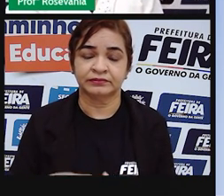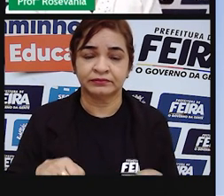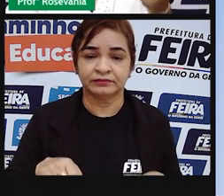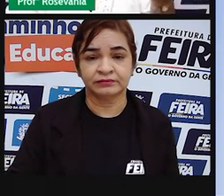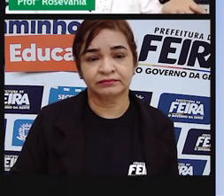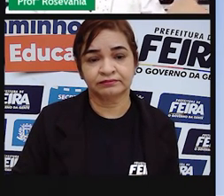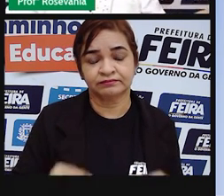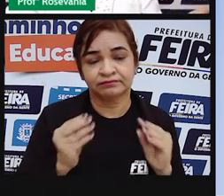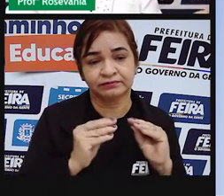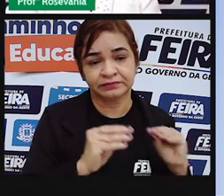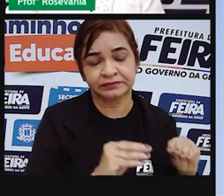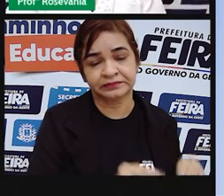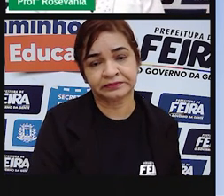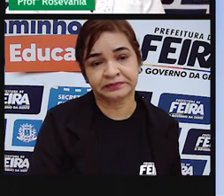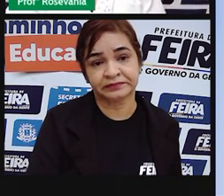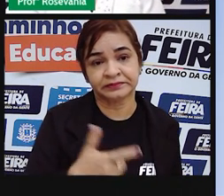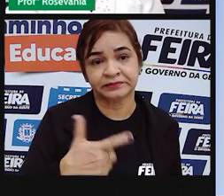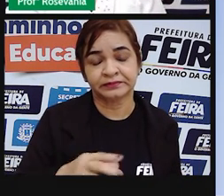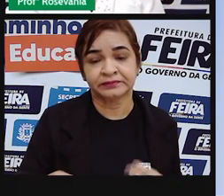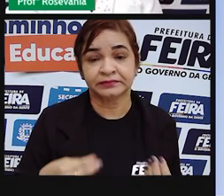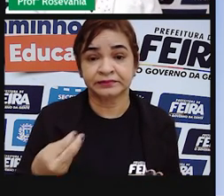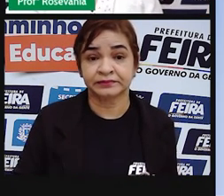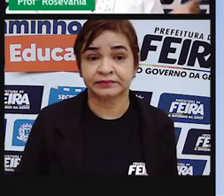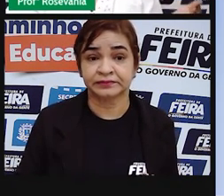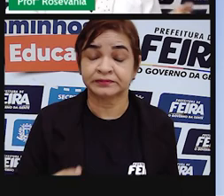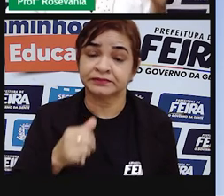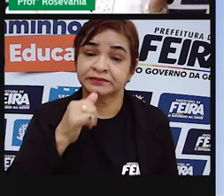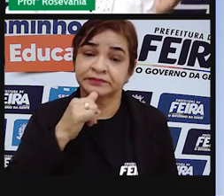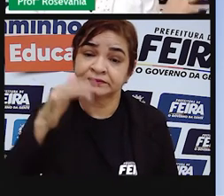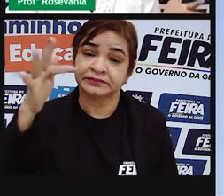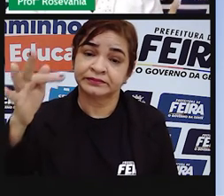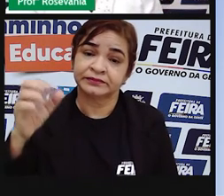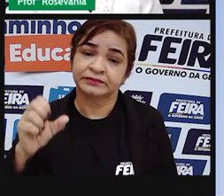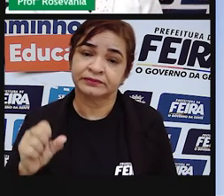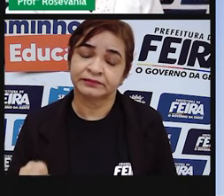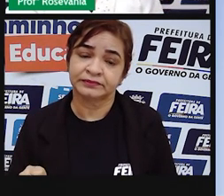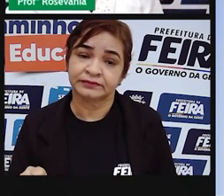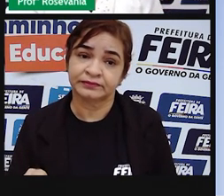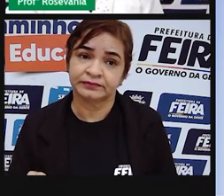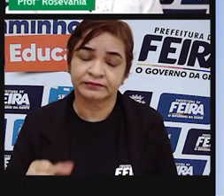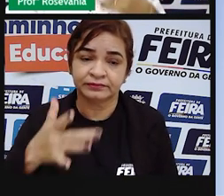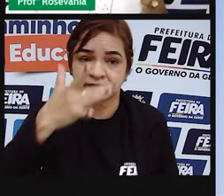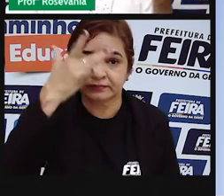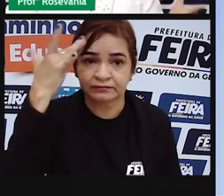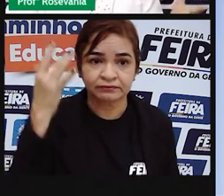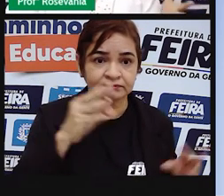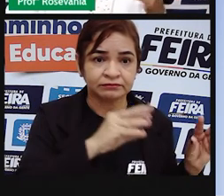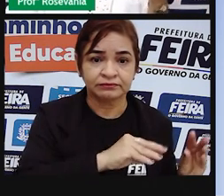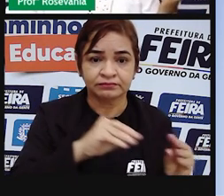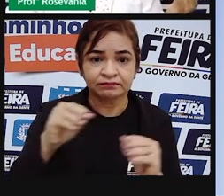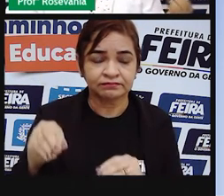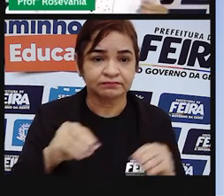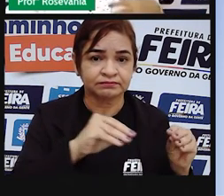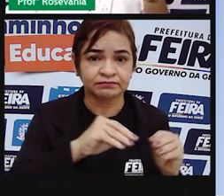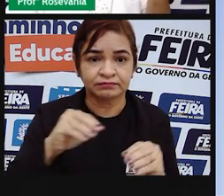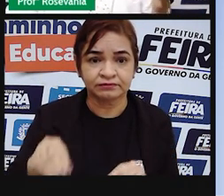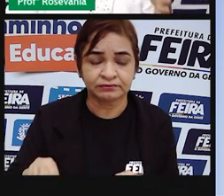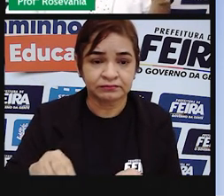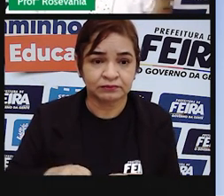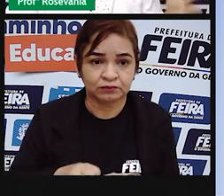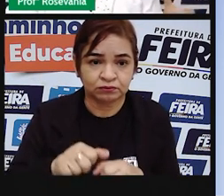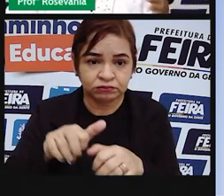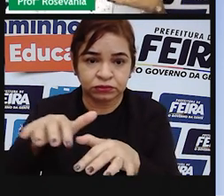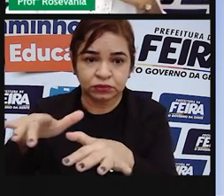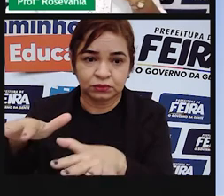estado que eu estou, não tem a condição para fazer. Feira de Santana mesmo é uma cidade de imigrantes. Todo mundo sabe que o Feira 10, a